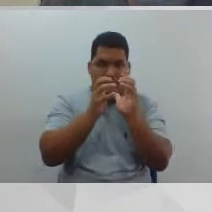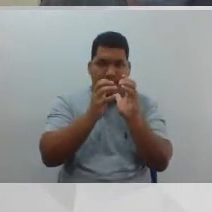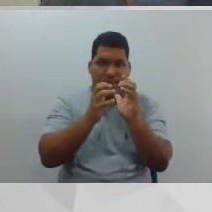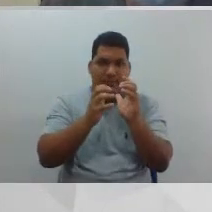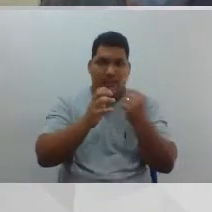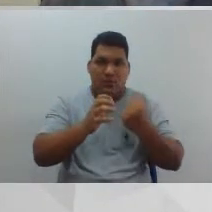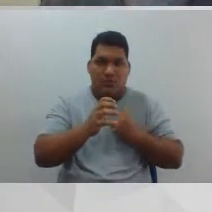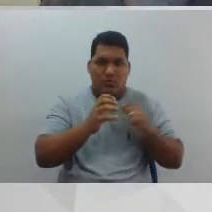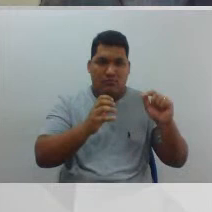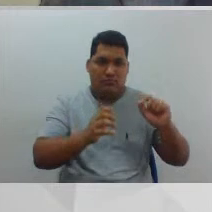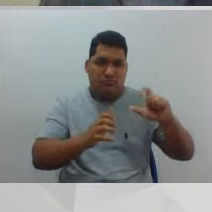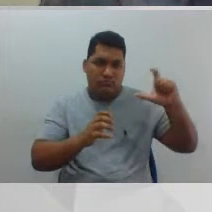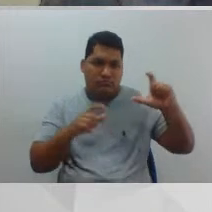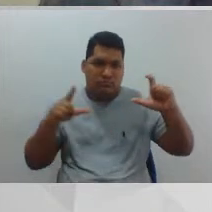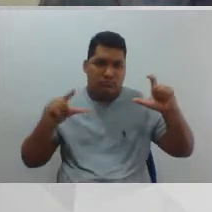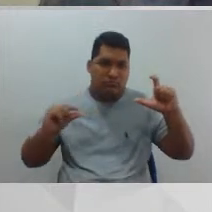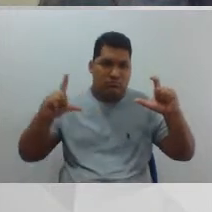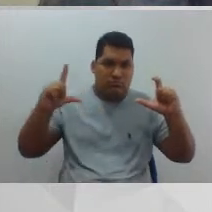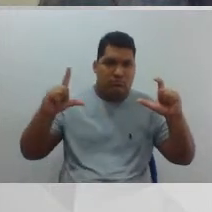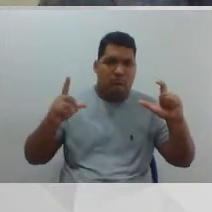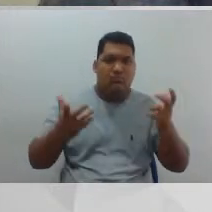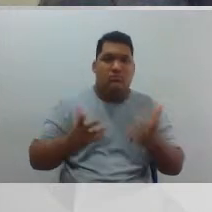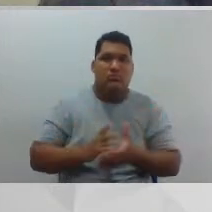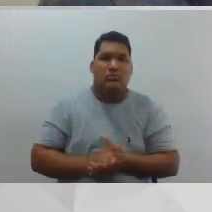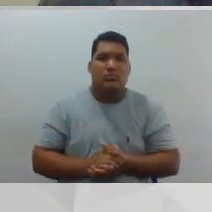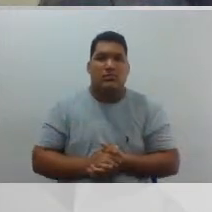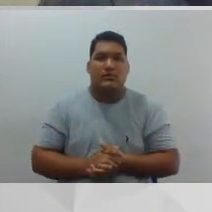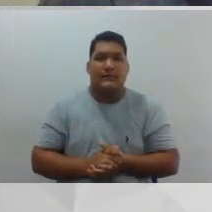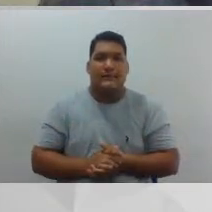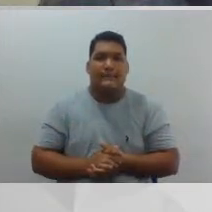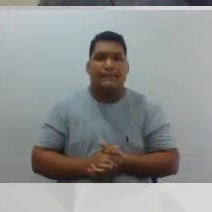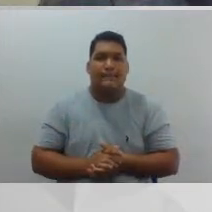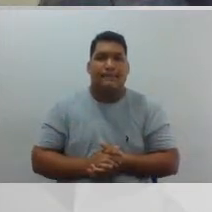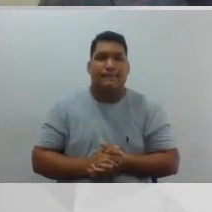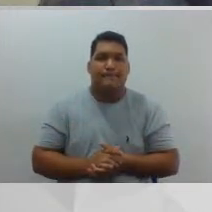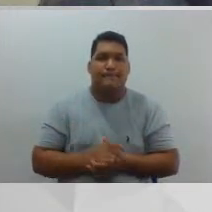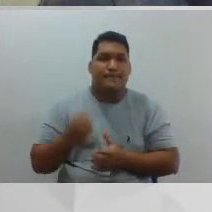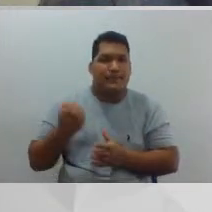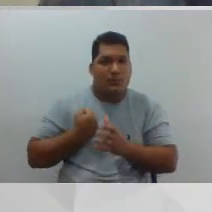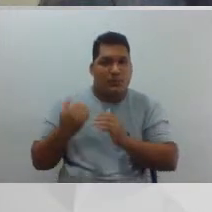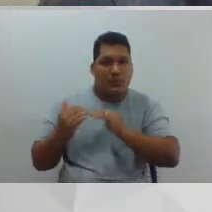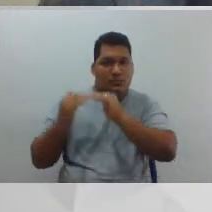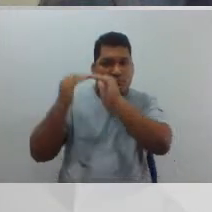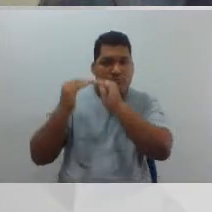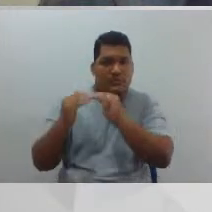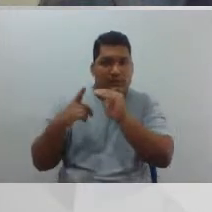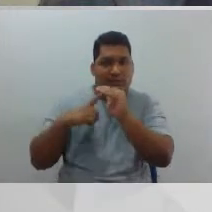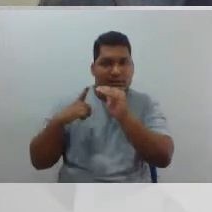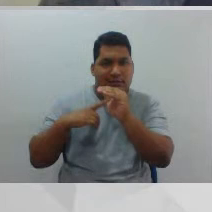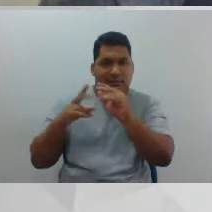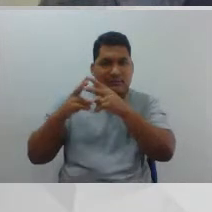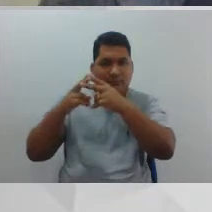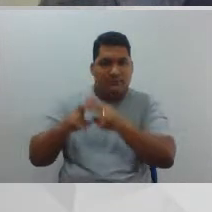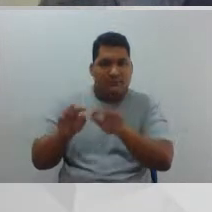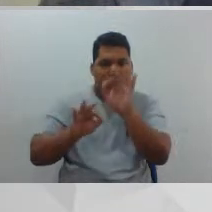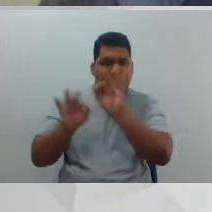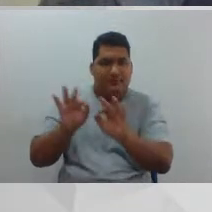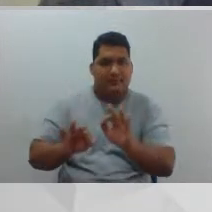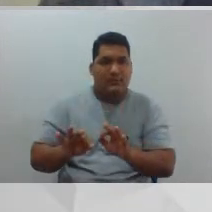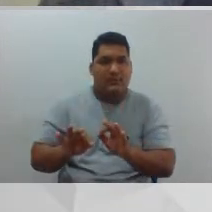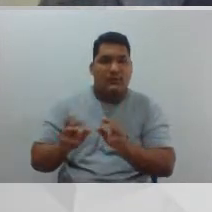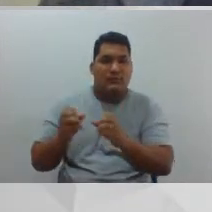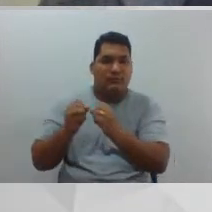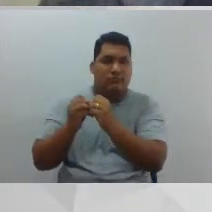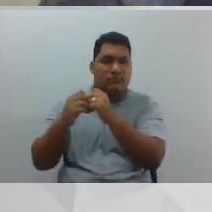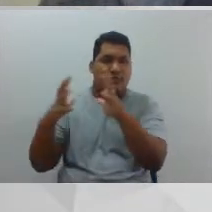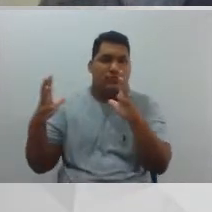número de neurônios, o número de parâmetros que eu tenho que ajustar explode